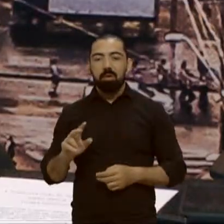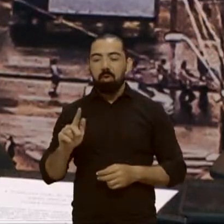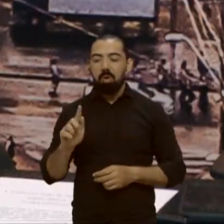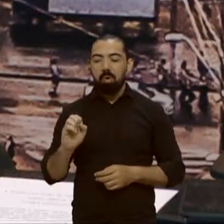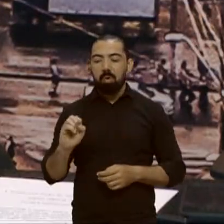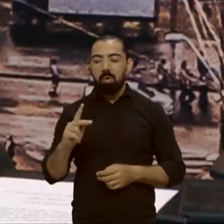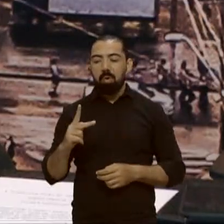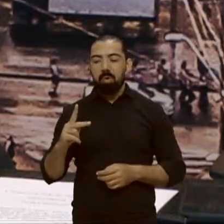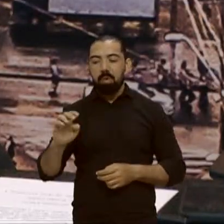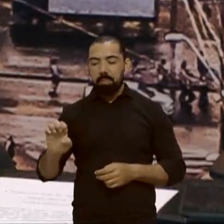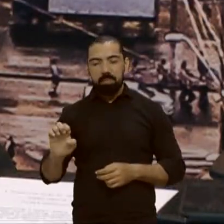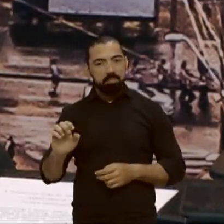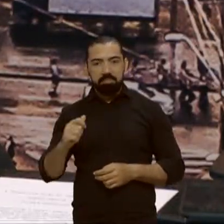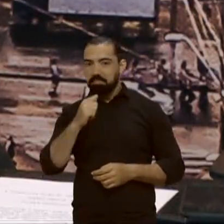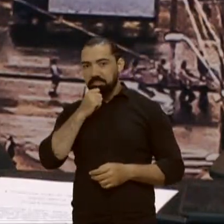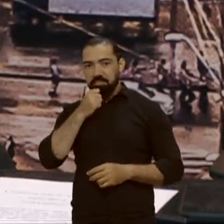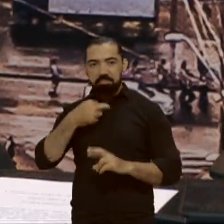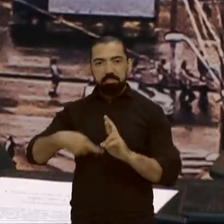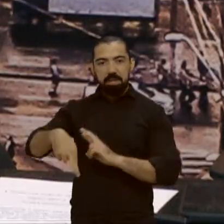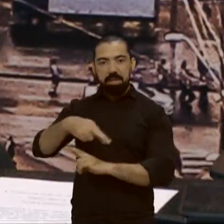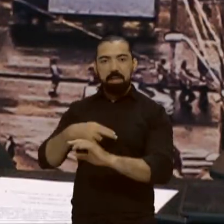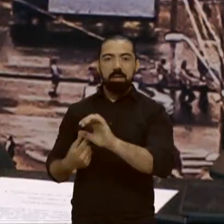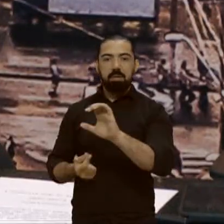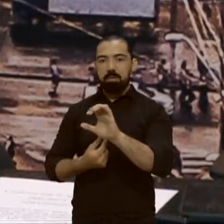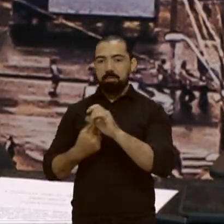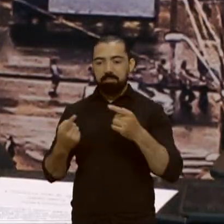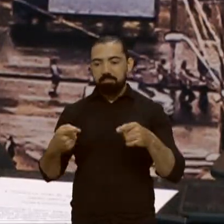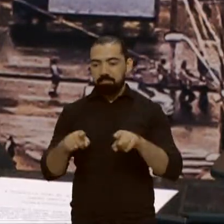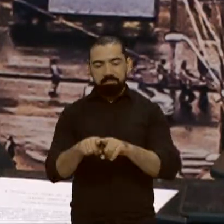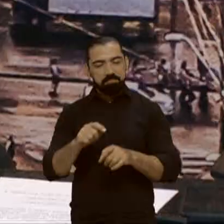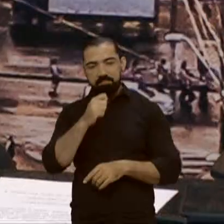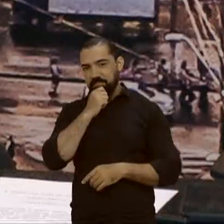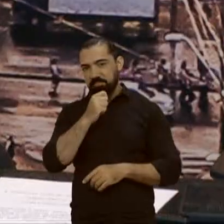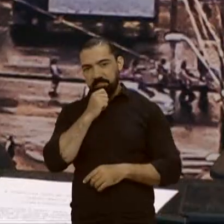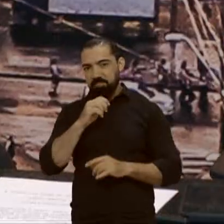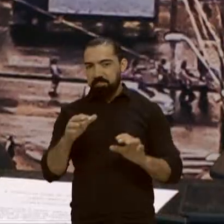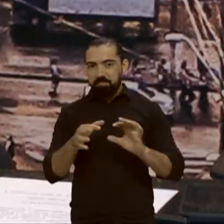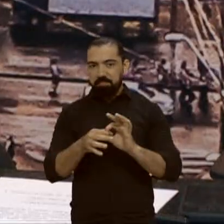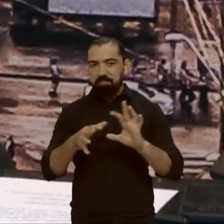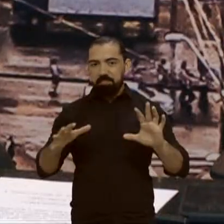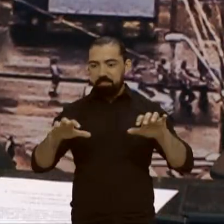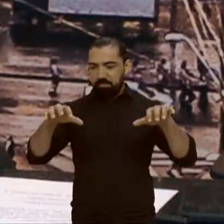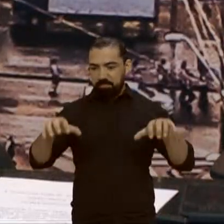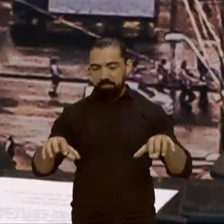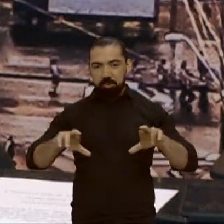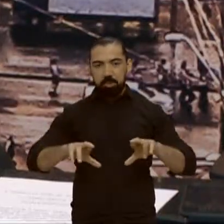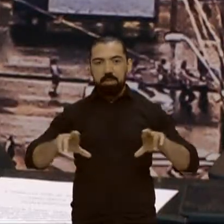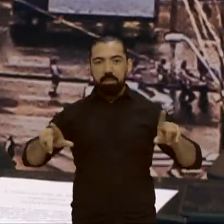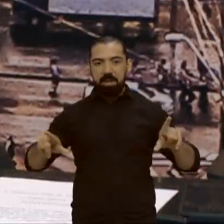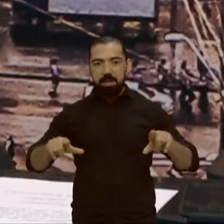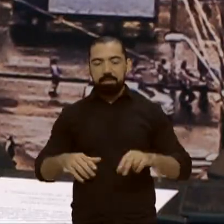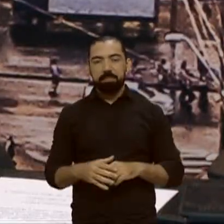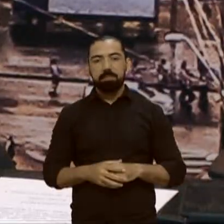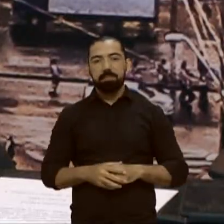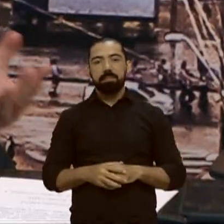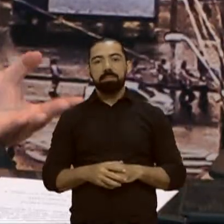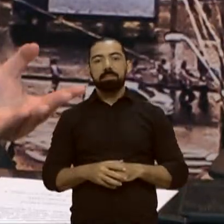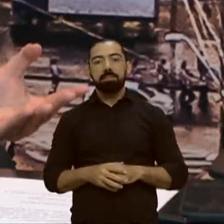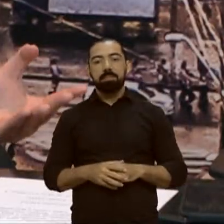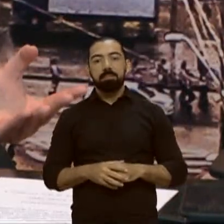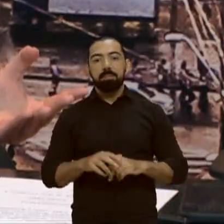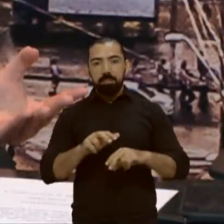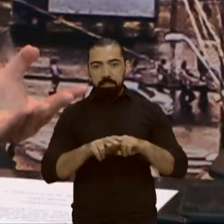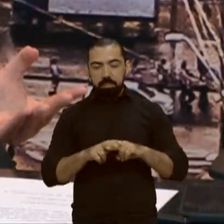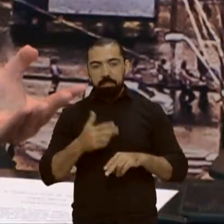das relações de consumo lá. Eles não têm a própria competência para isso. E, dessa forma, eu